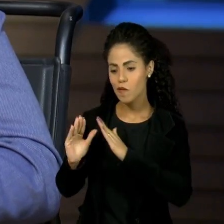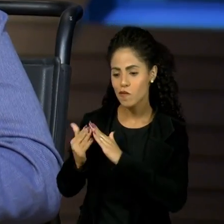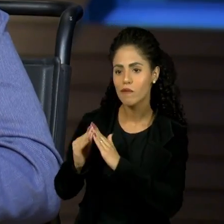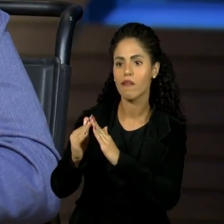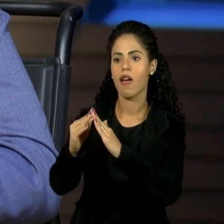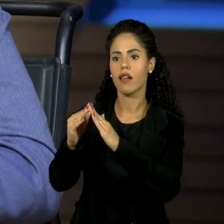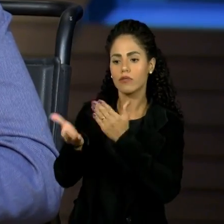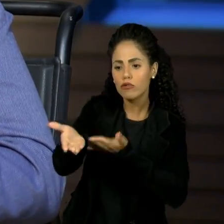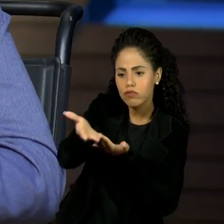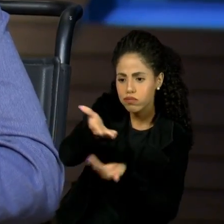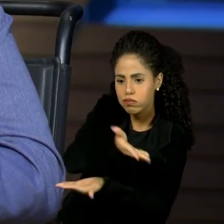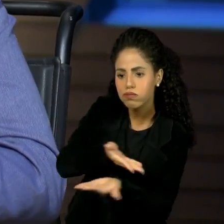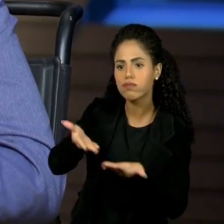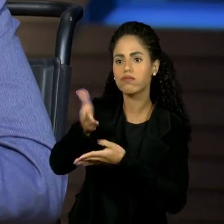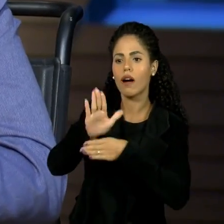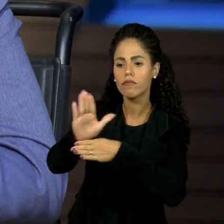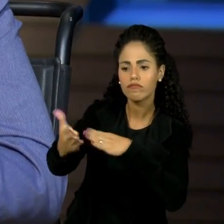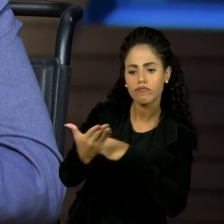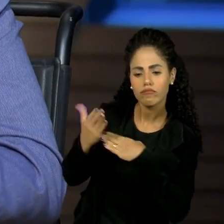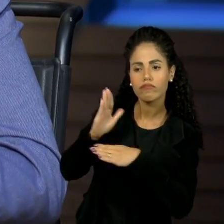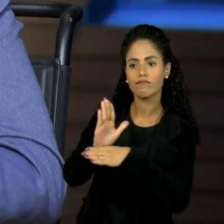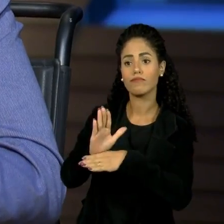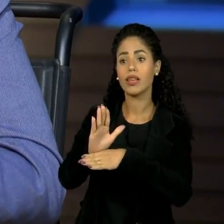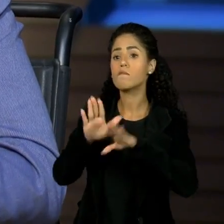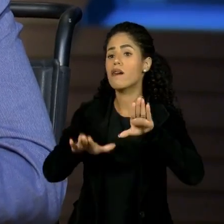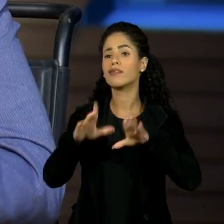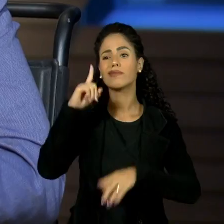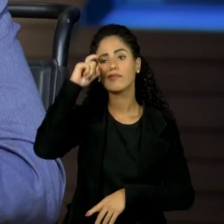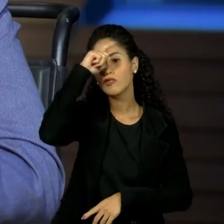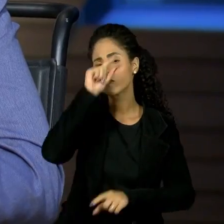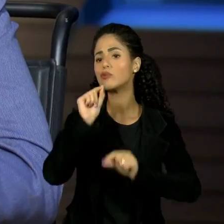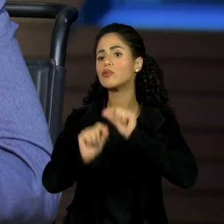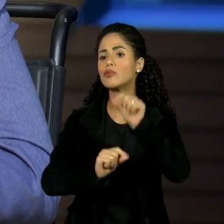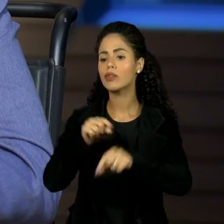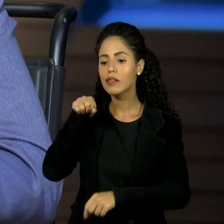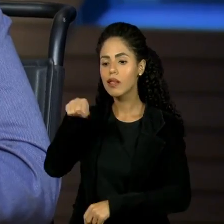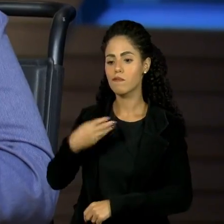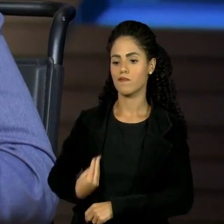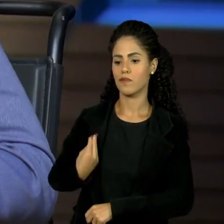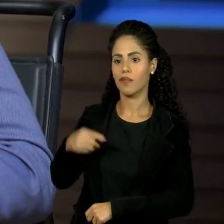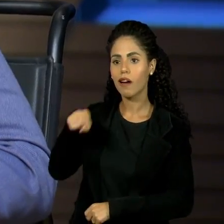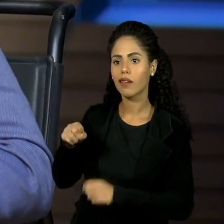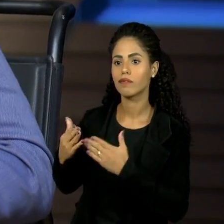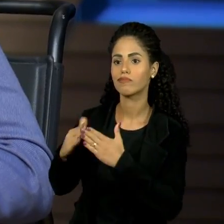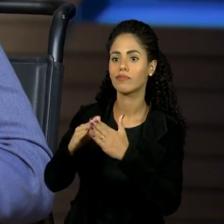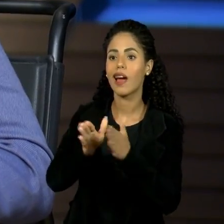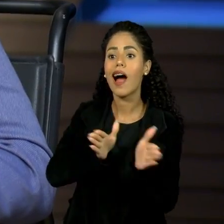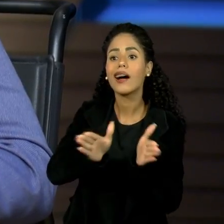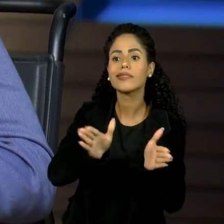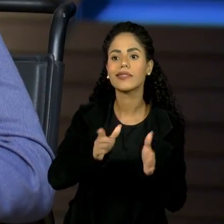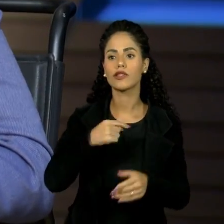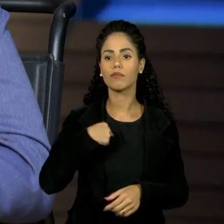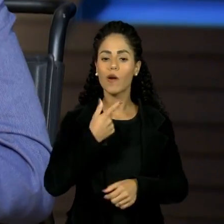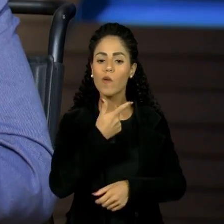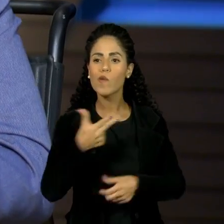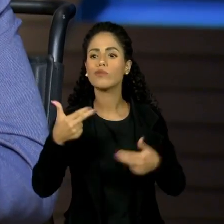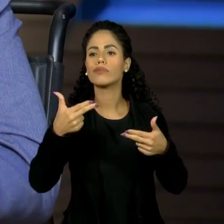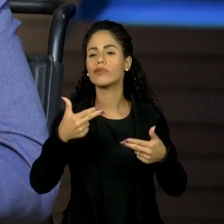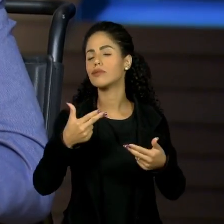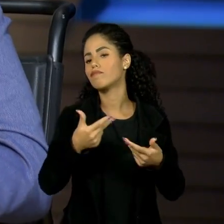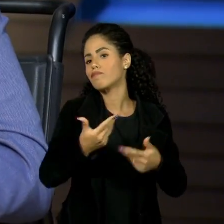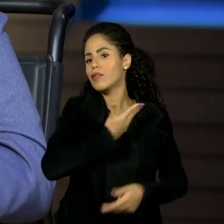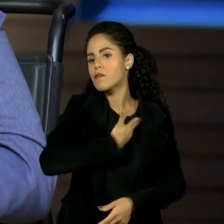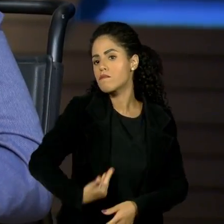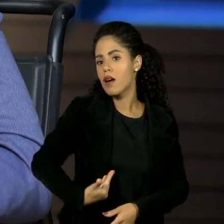asfalto. O que dificulta, muitas vezes, a condição da favela é o acesso ao bem público para que esse capital